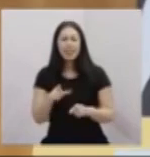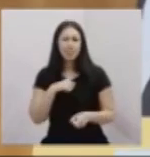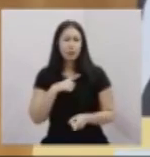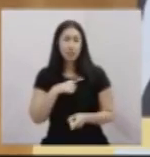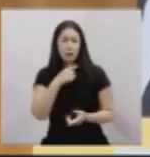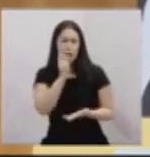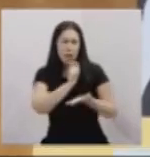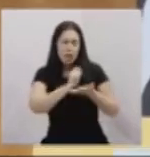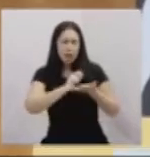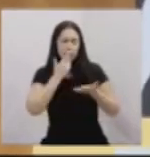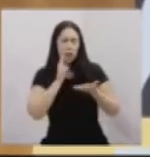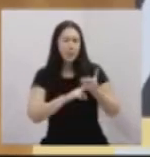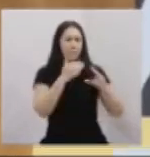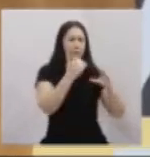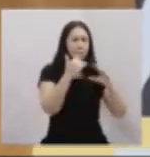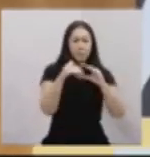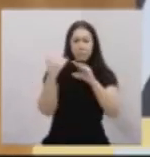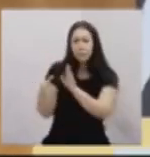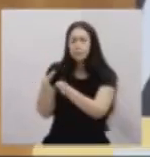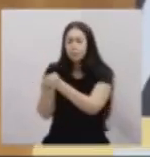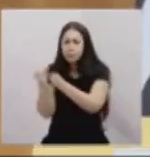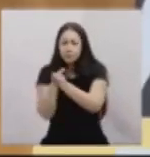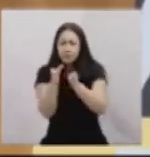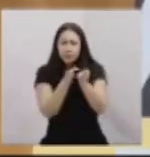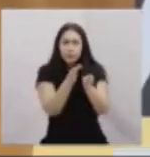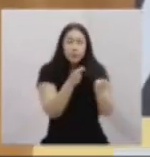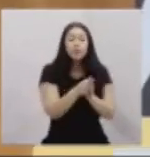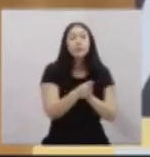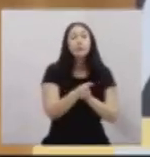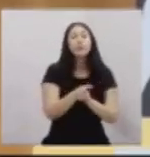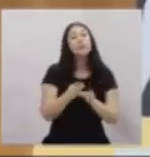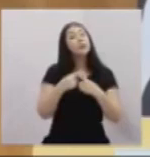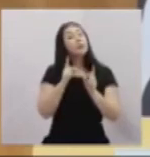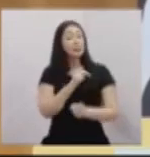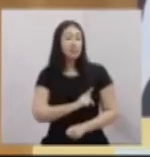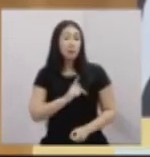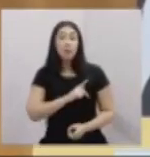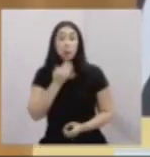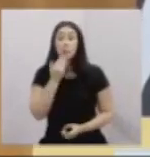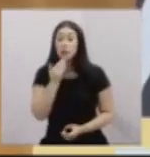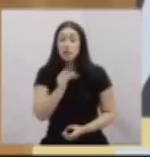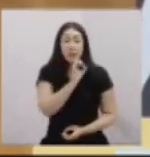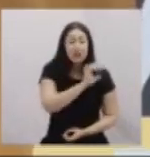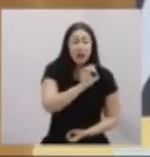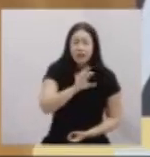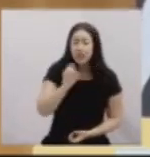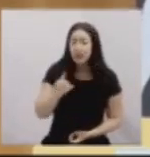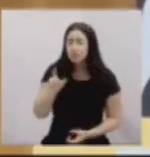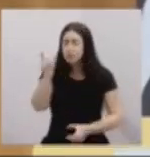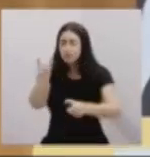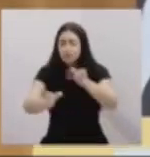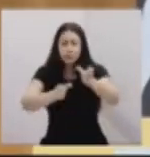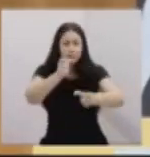suas recomendações, suas orientações apostólicas, Paulo pedia para que cada um daquelas